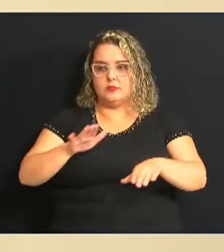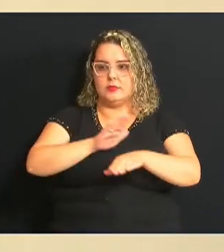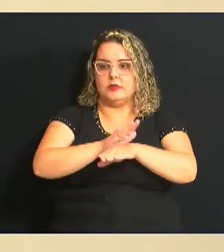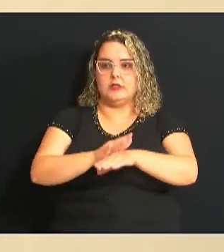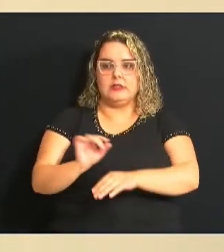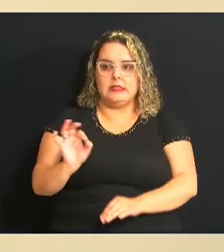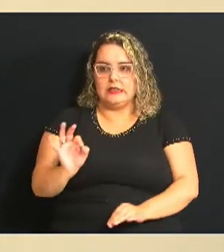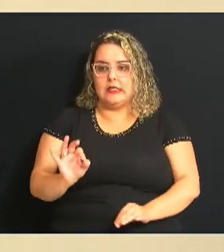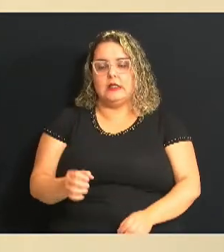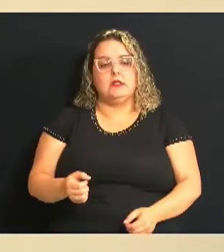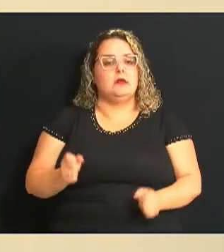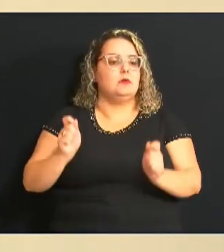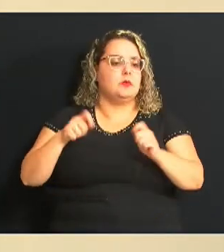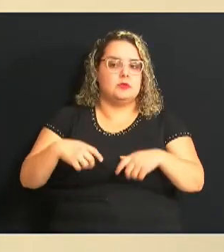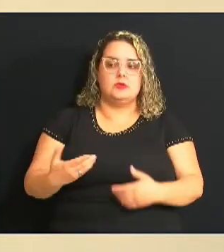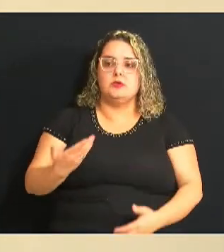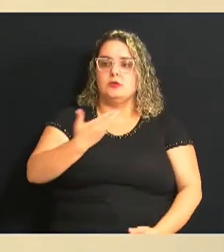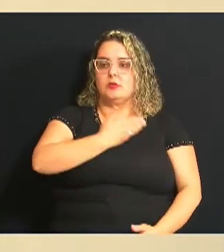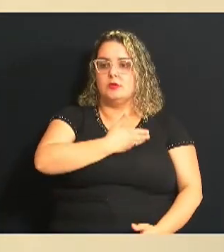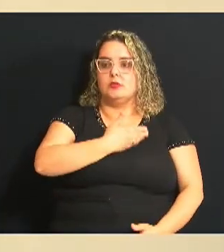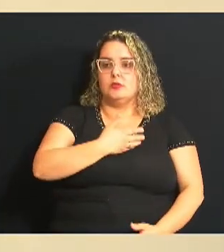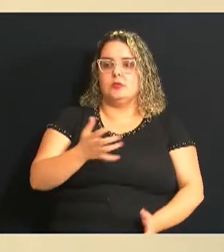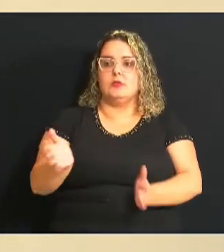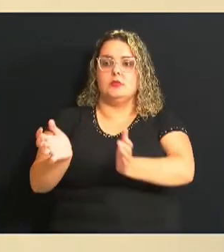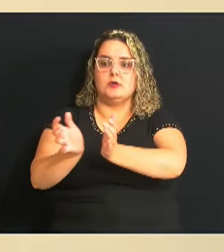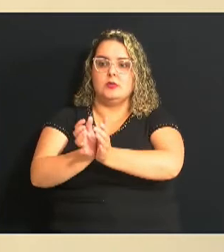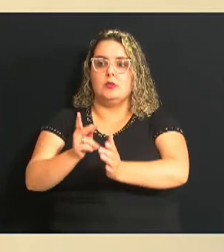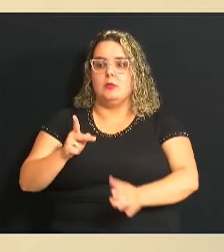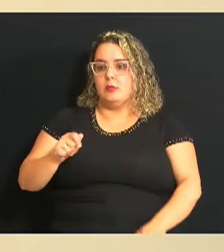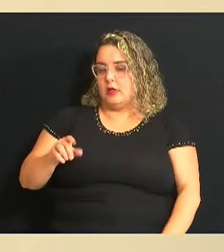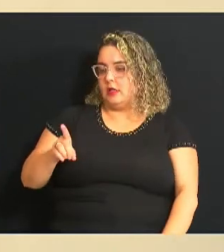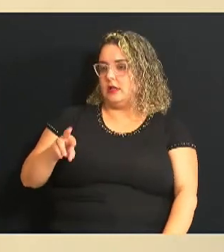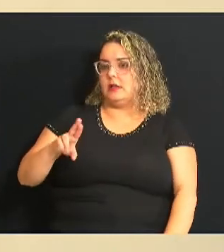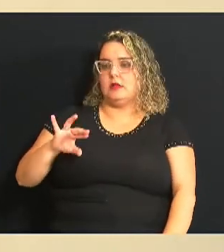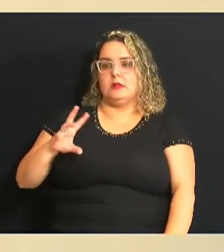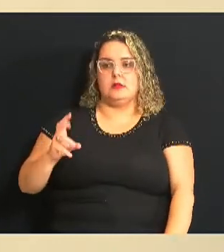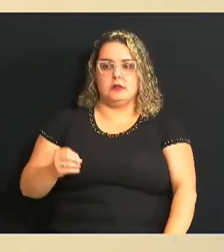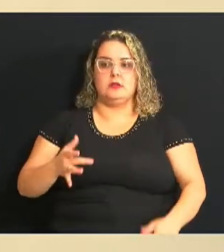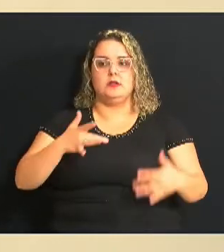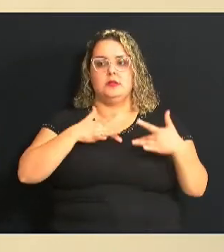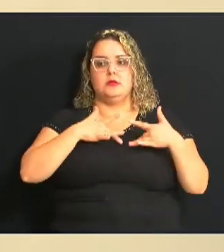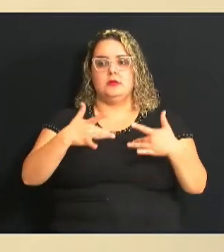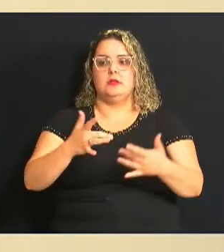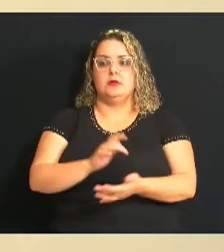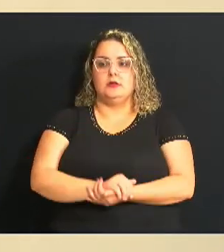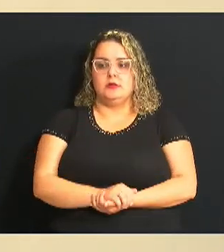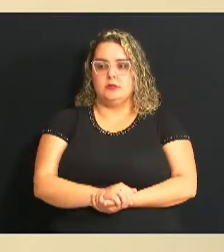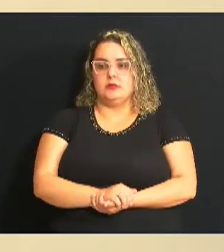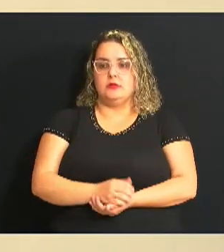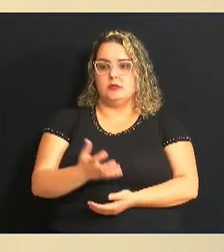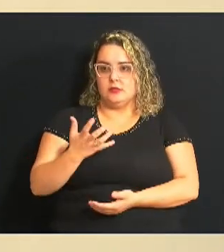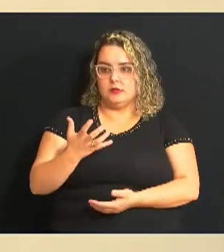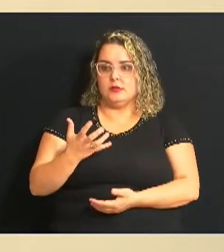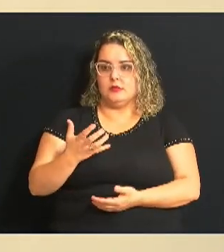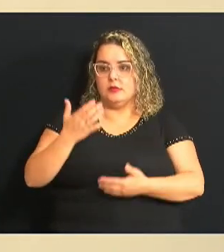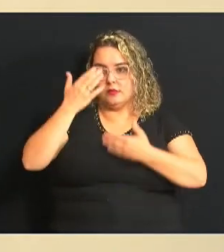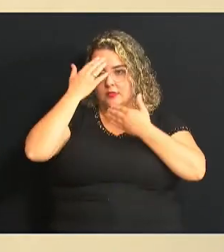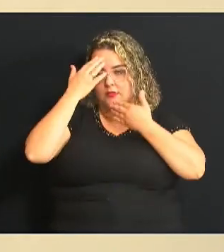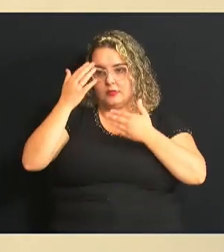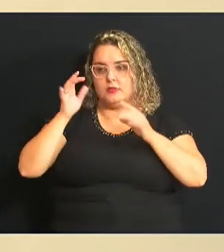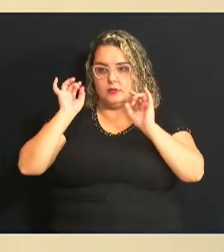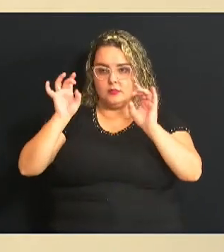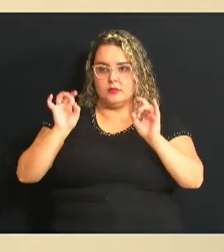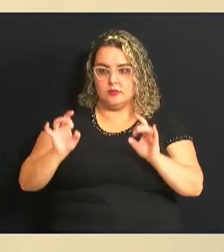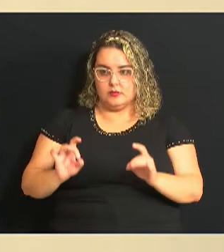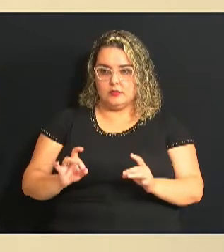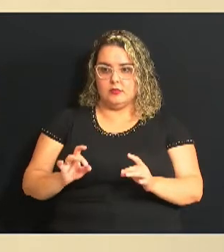nossos amigos, nossos clubes padrinhos, voluntários. E eu gostaria de fazer um agradecimento especial